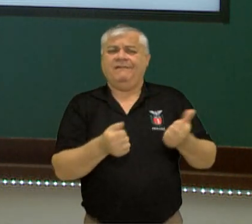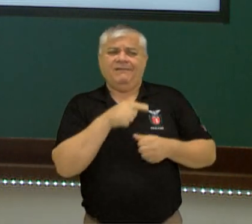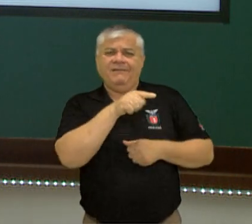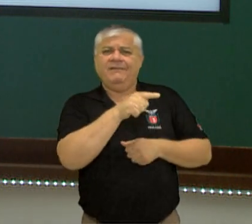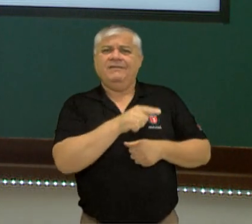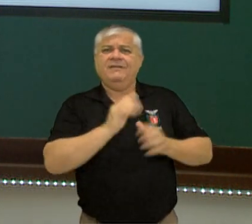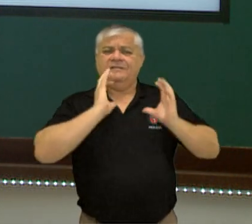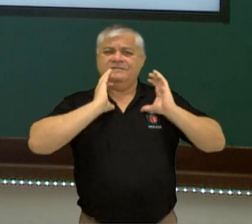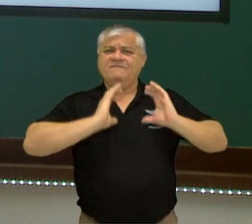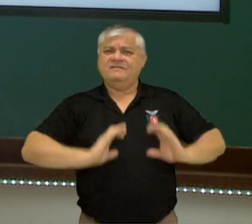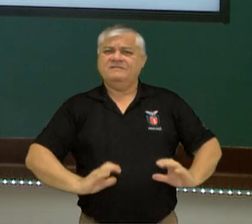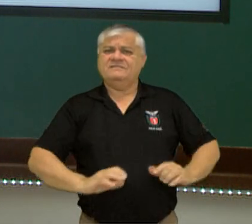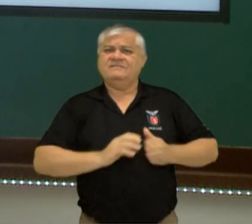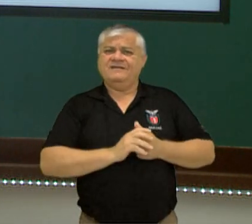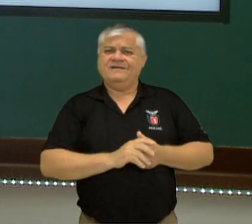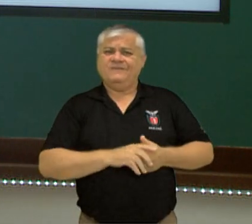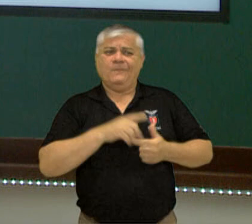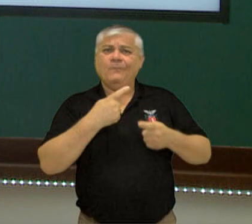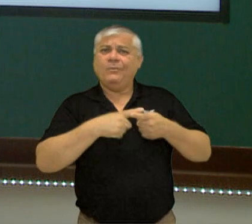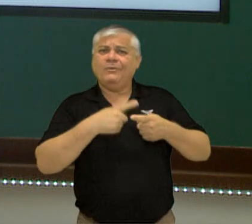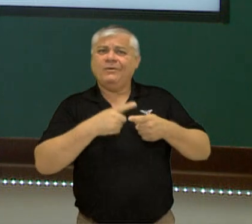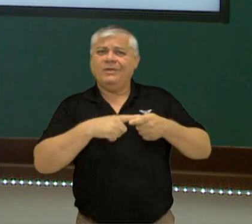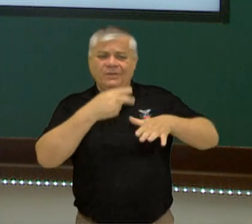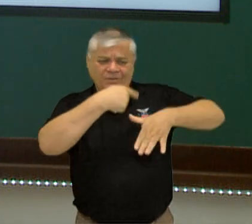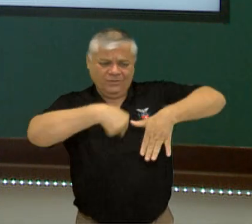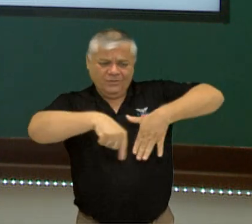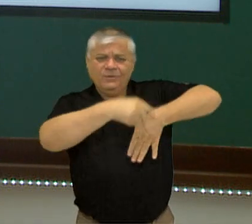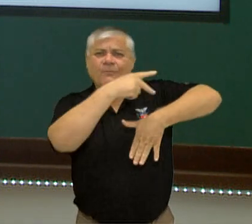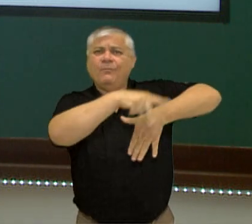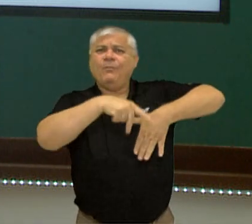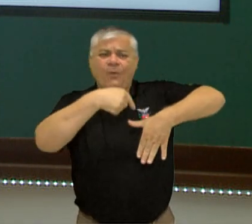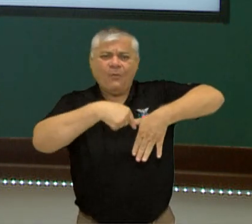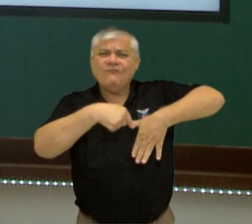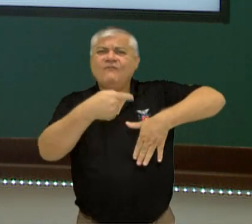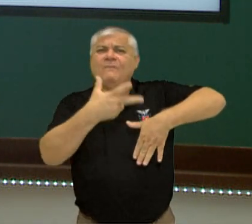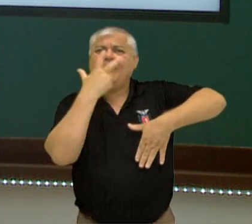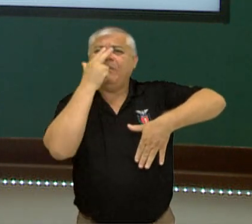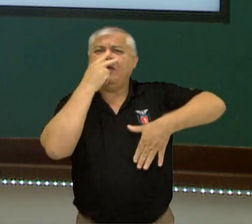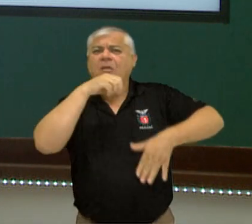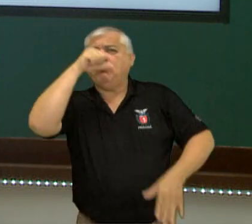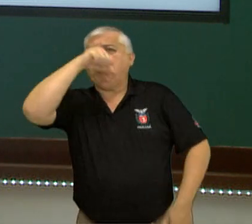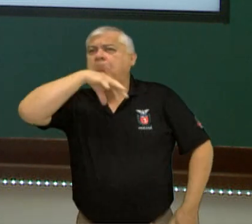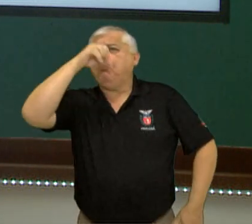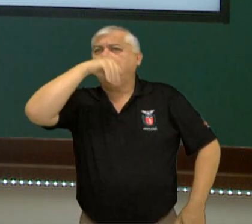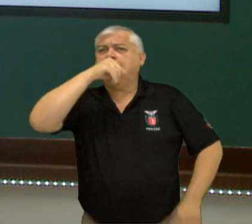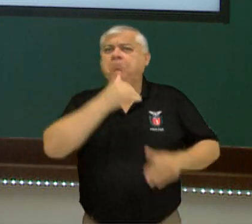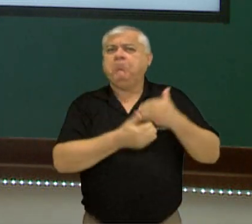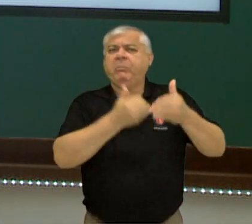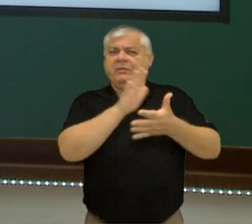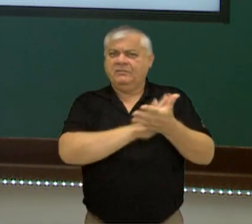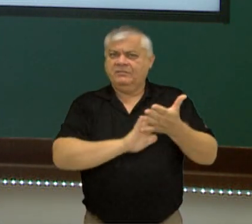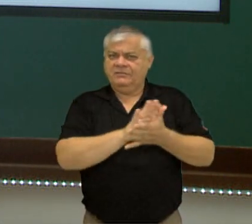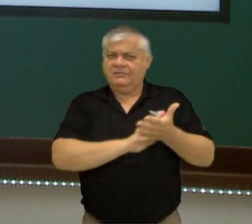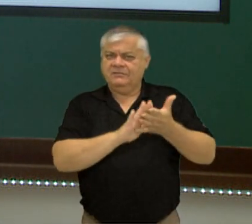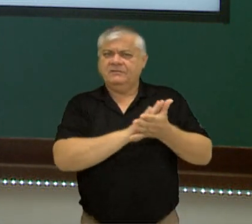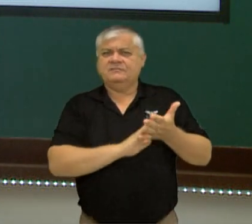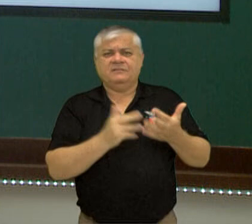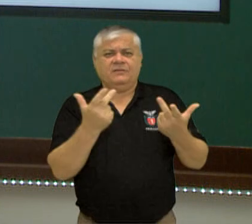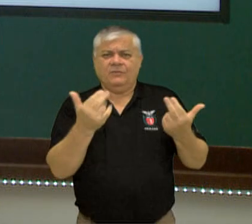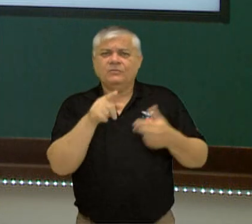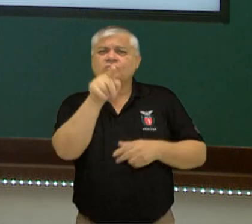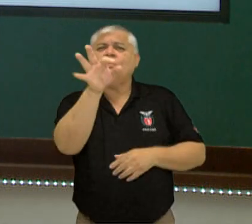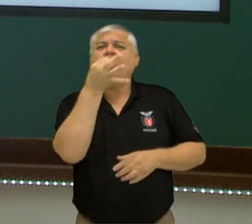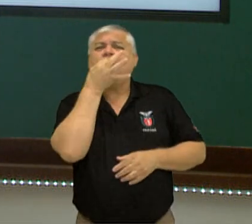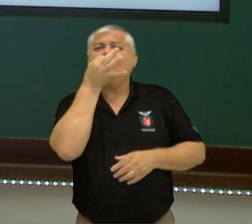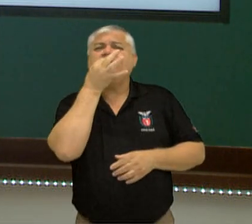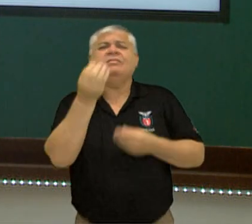se a população que habitava na América fosse incivilizada, não tivesse progresso, né? Qual a sua opinião sobre